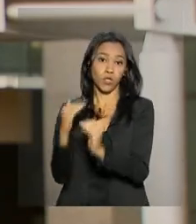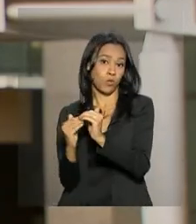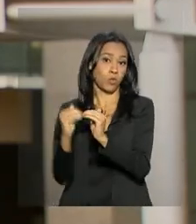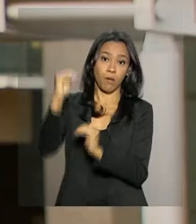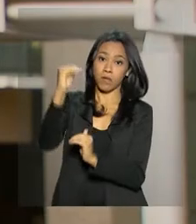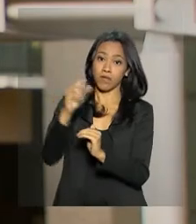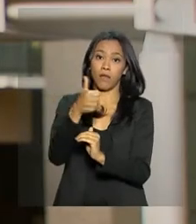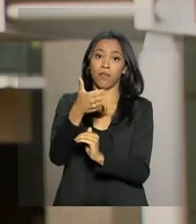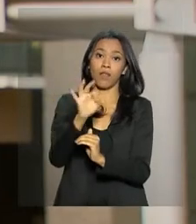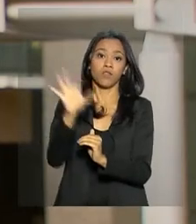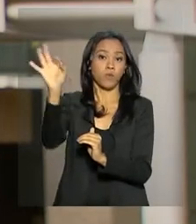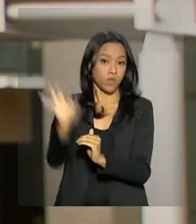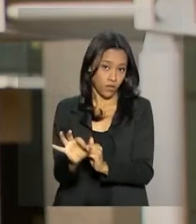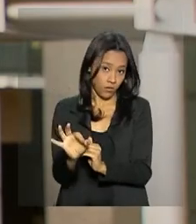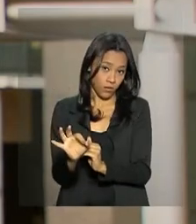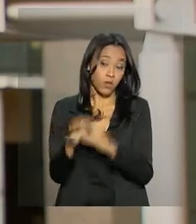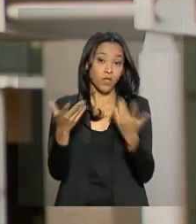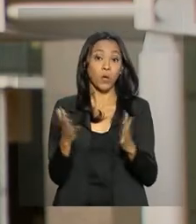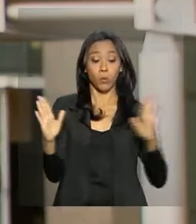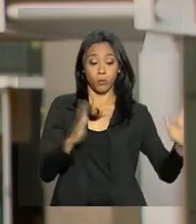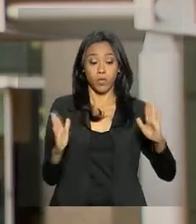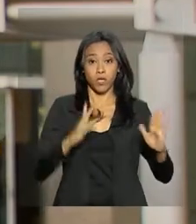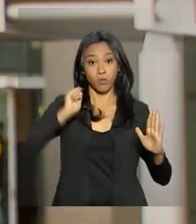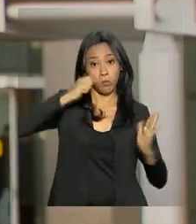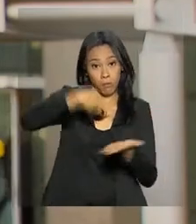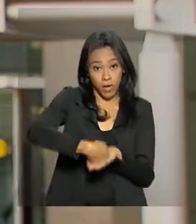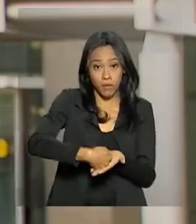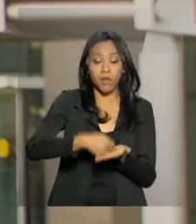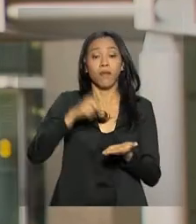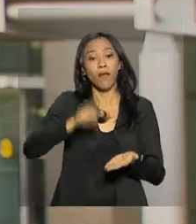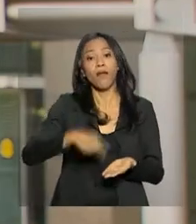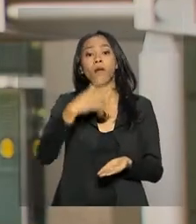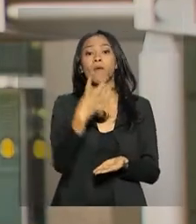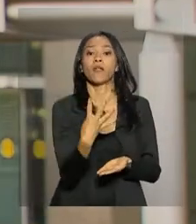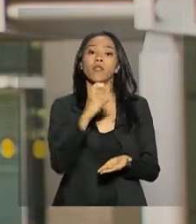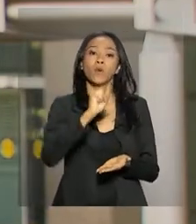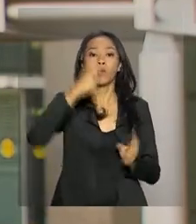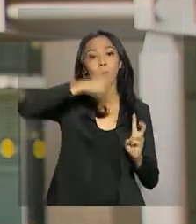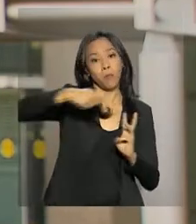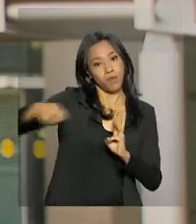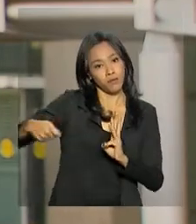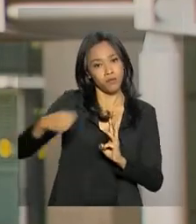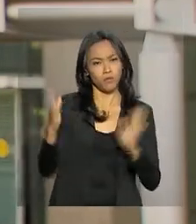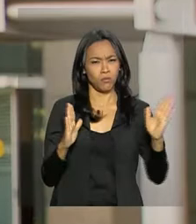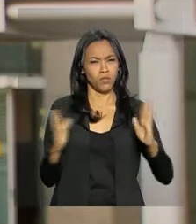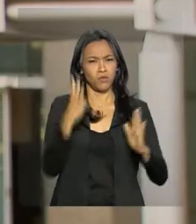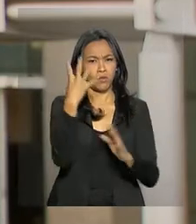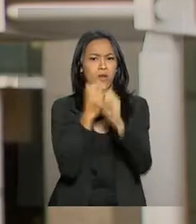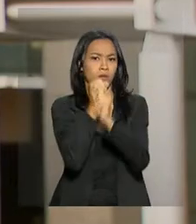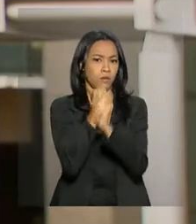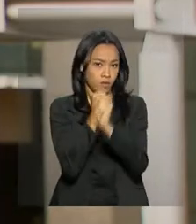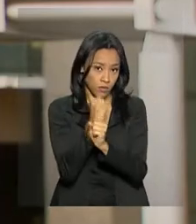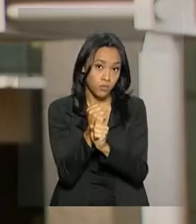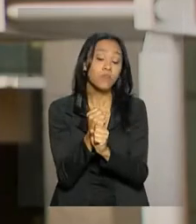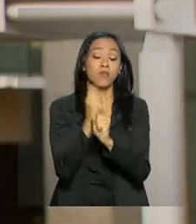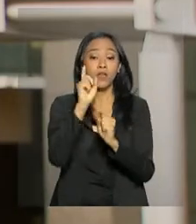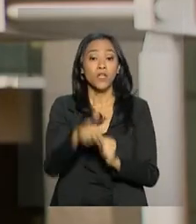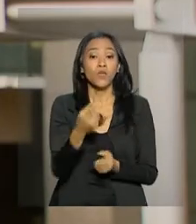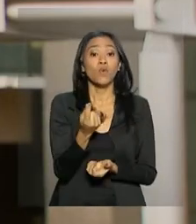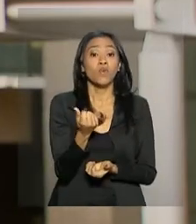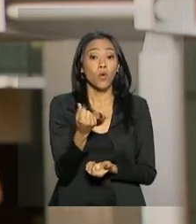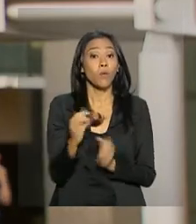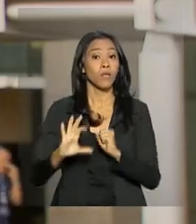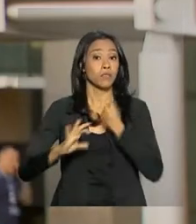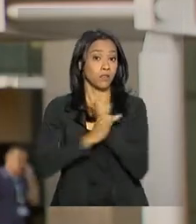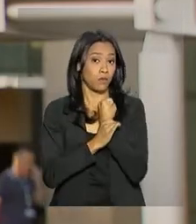do total o prazo de pagamento é de até 48 meses quatro anos e o valor reservado como garantia do